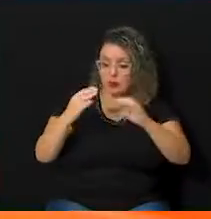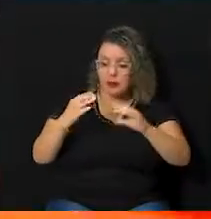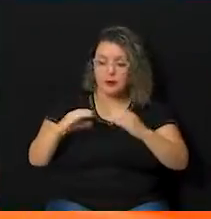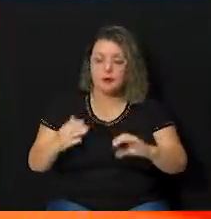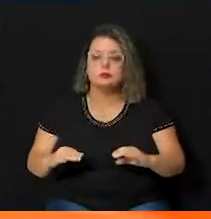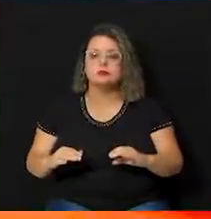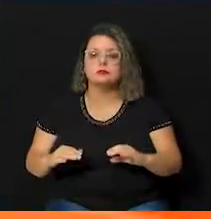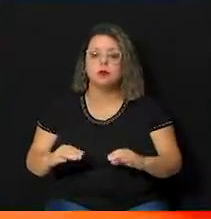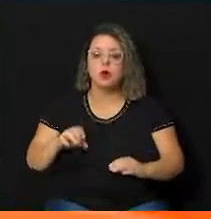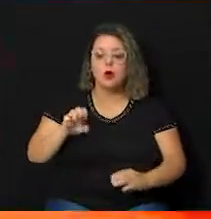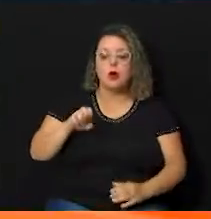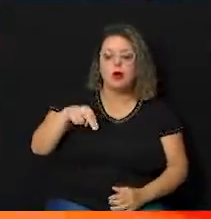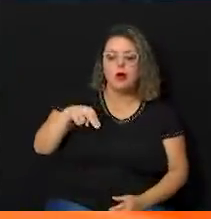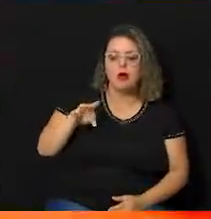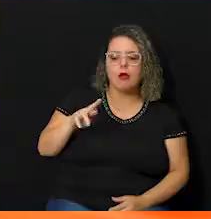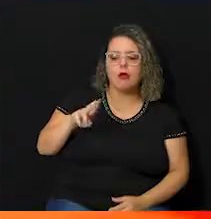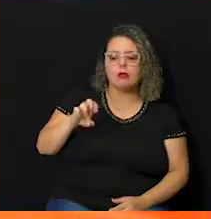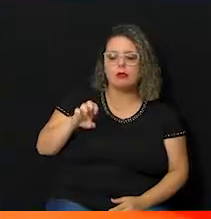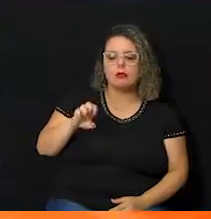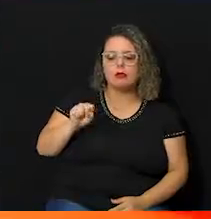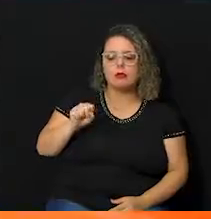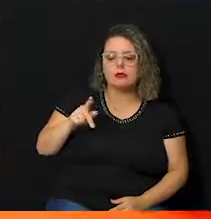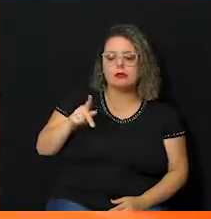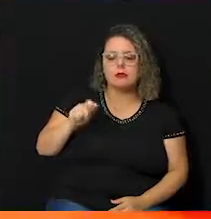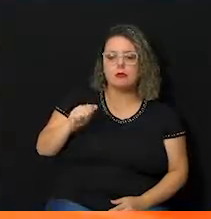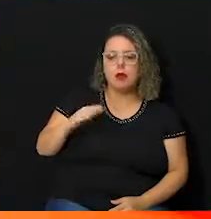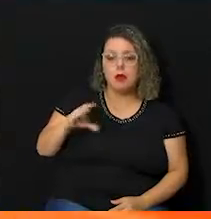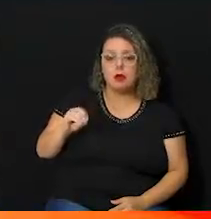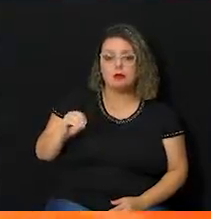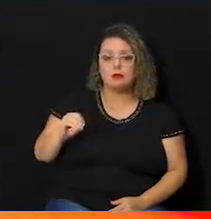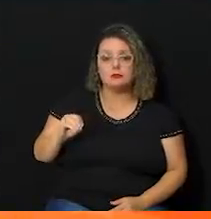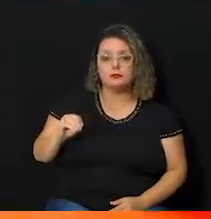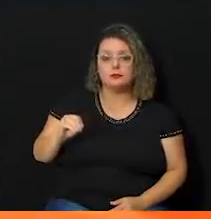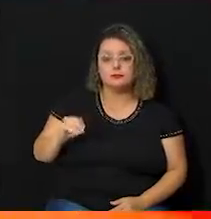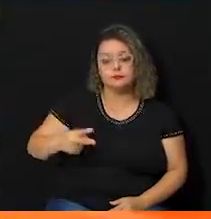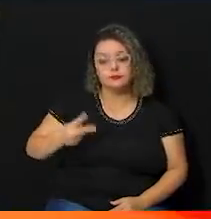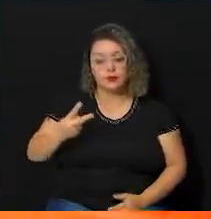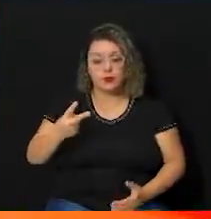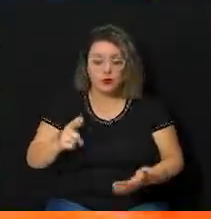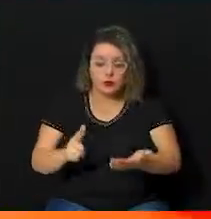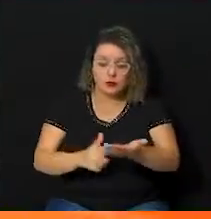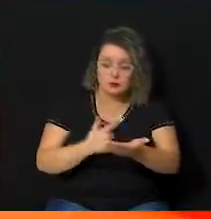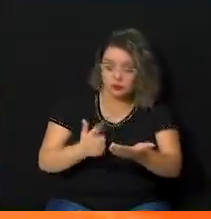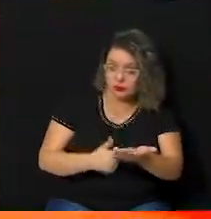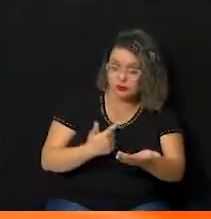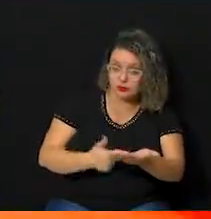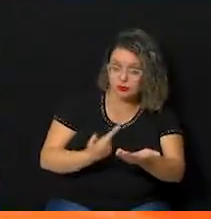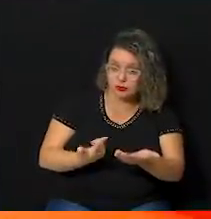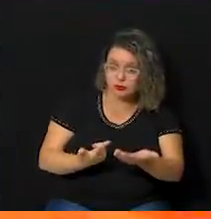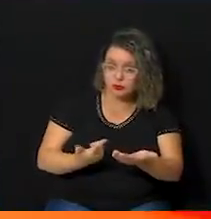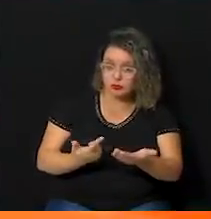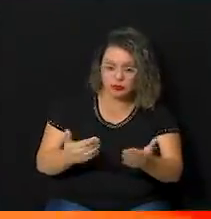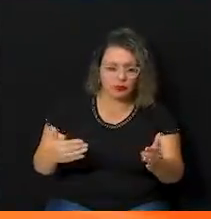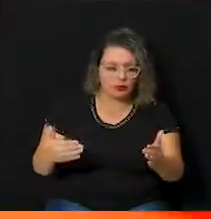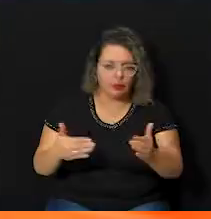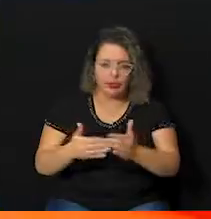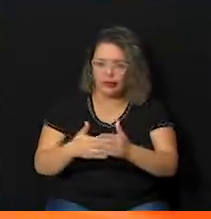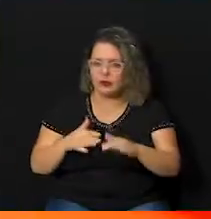que Entre Espaço sempre foi o quadrinho que mais me deu esse retorno, tanto é que ele já estava na segunda impressão, né, que se esgotou